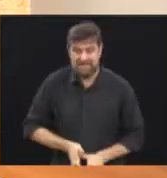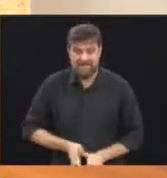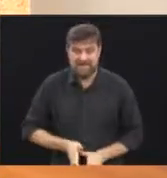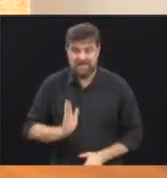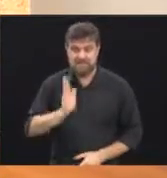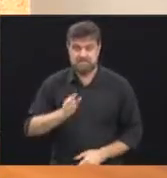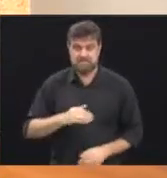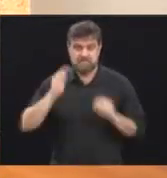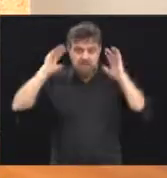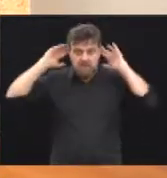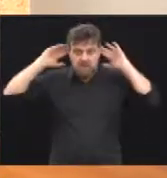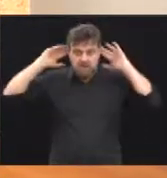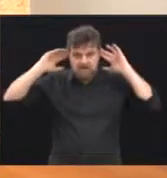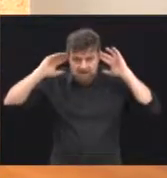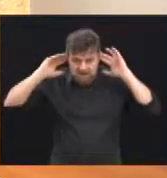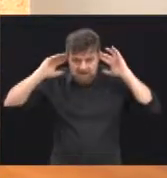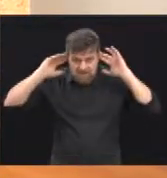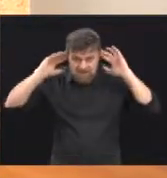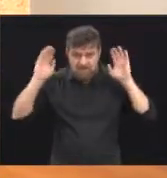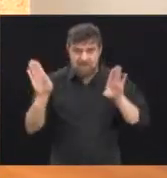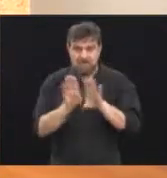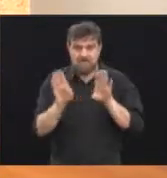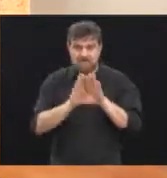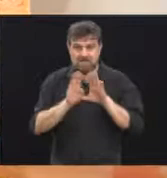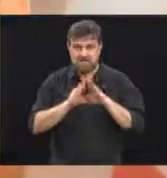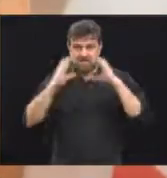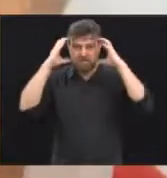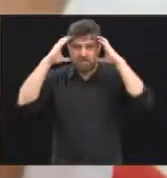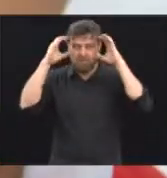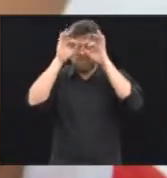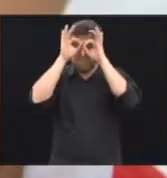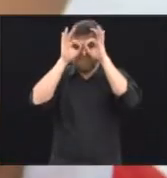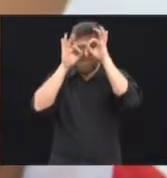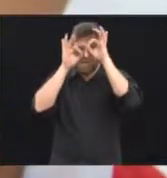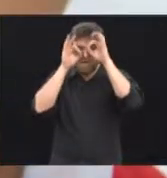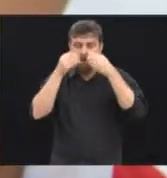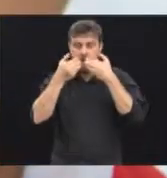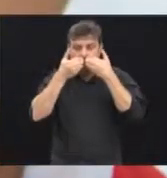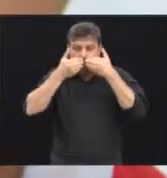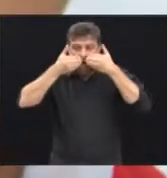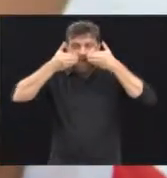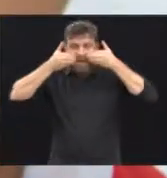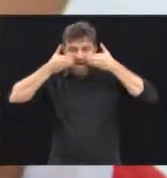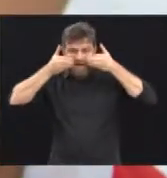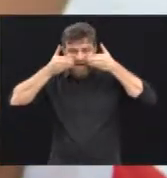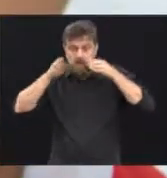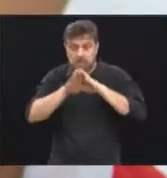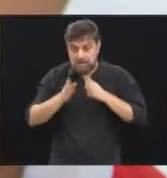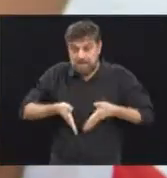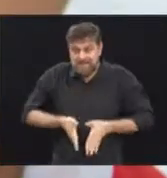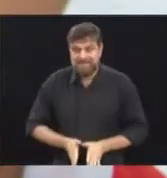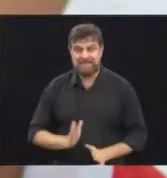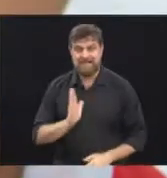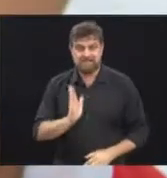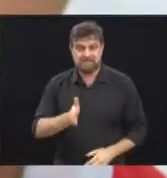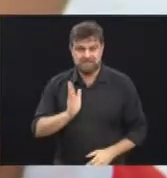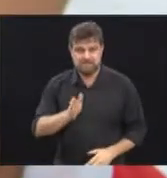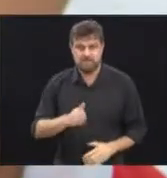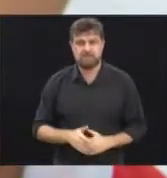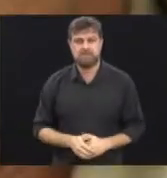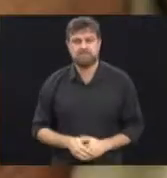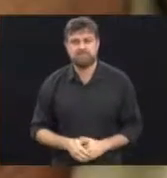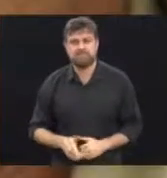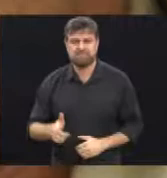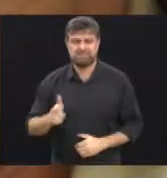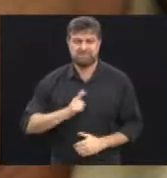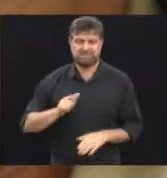abano, como distúrbios crâniofaciais, como fissura palatina, lábio leporino.